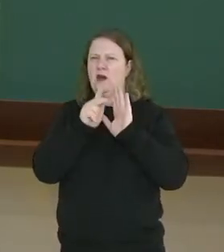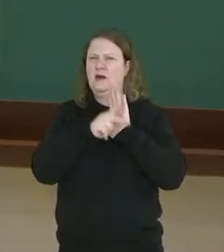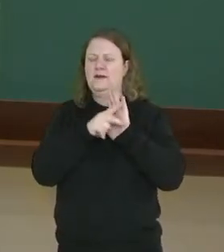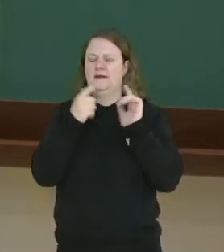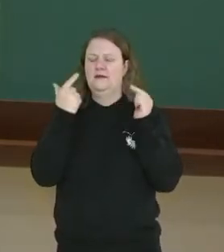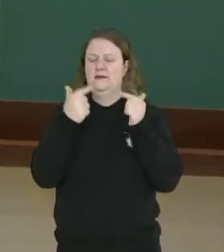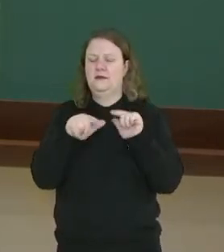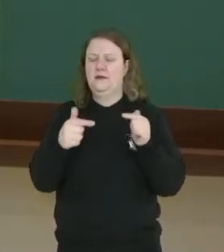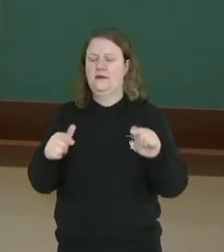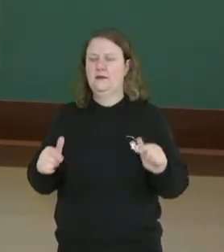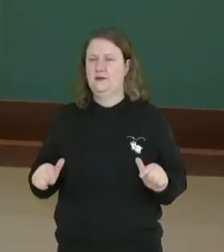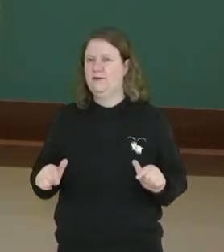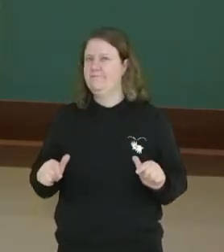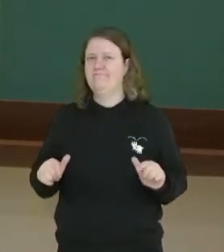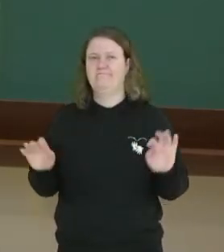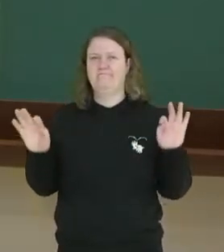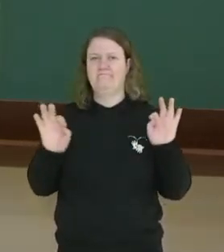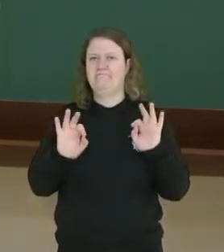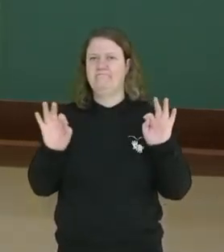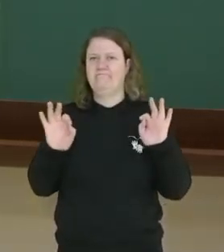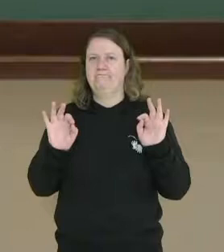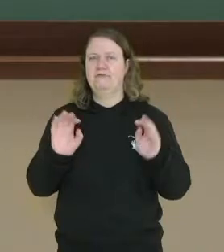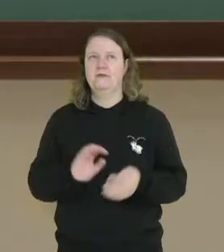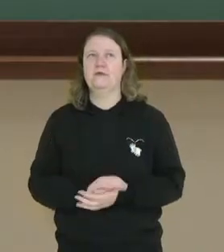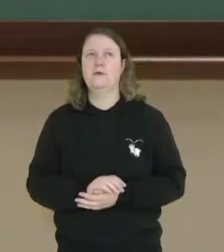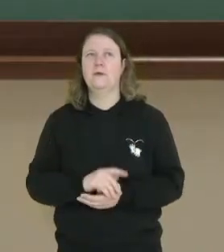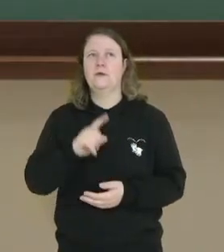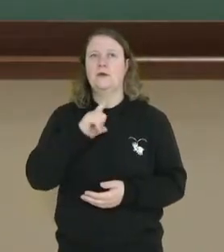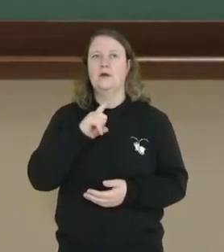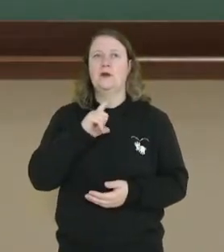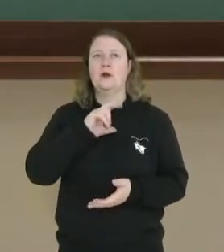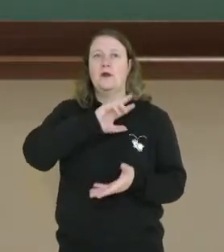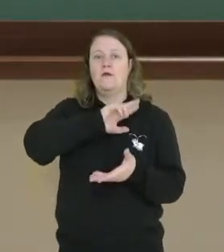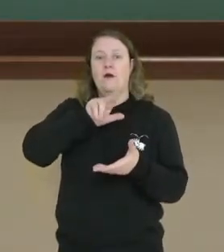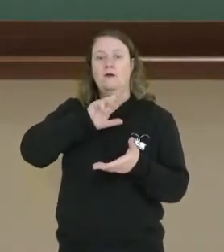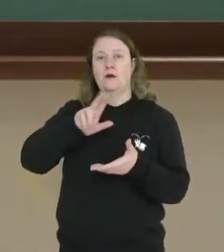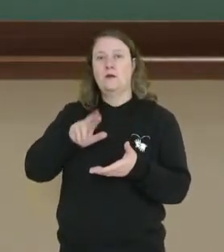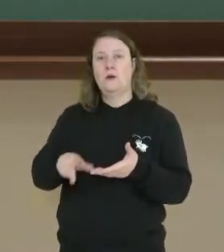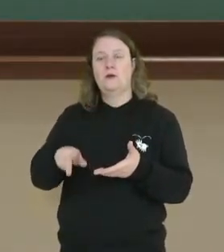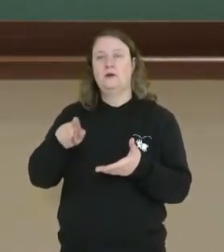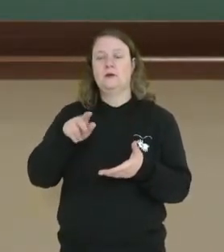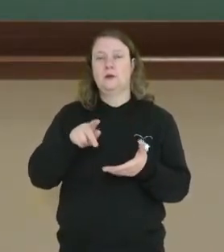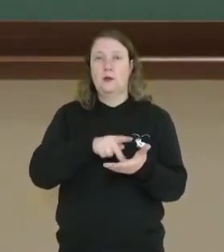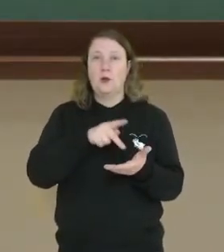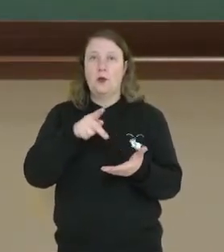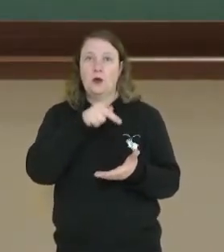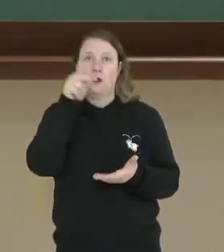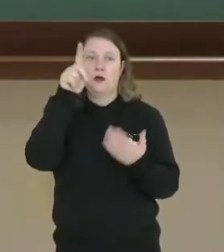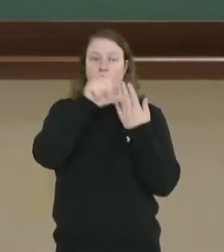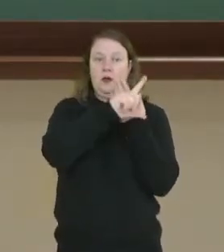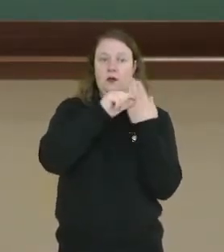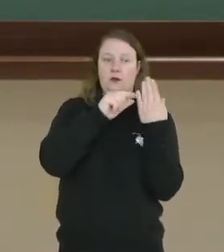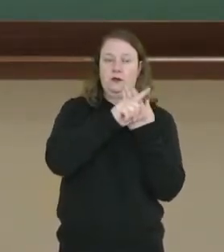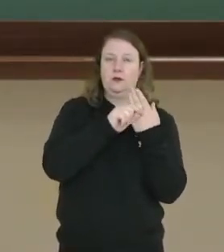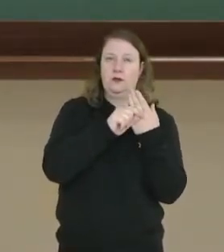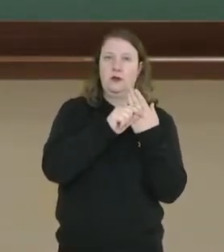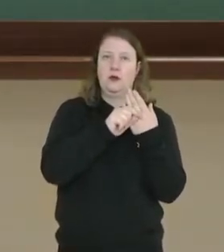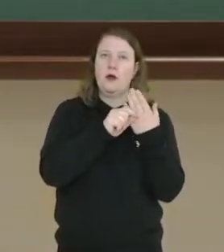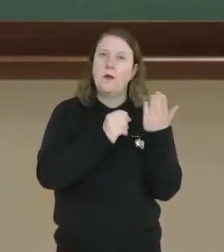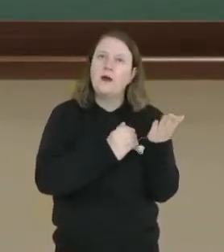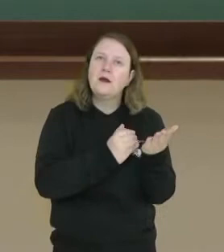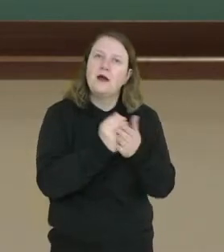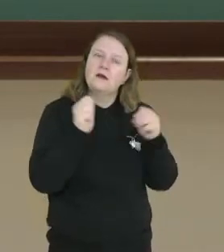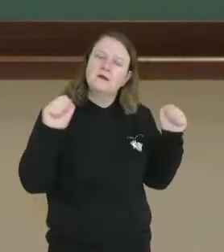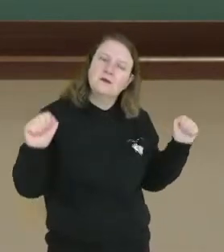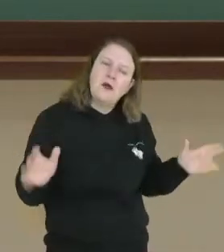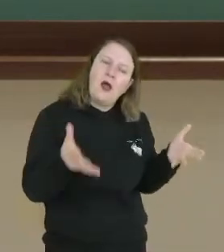necessidades governamentais daquele período. Vários poetas e escritores começaram, então, a exaltar a